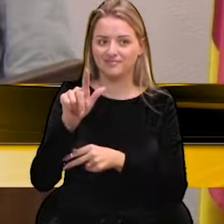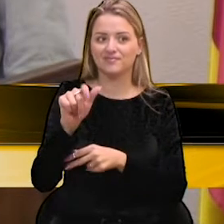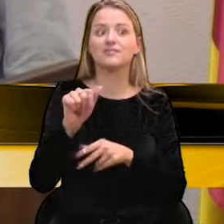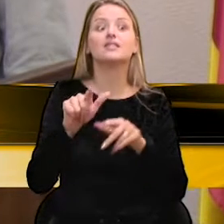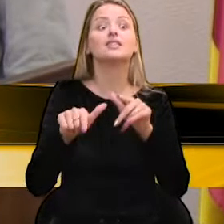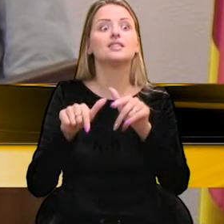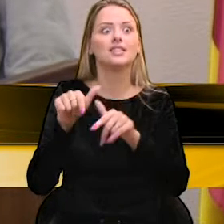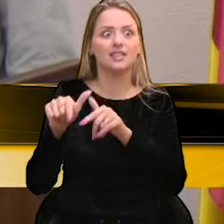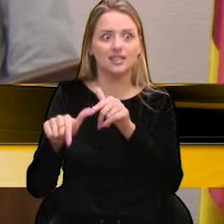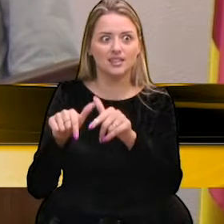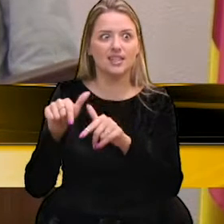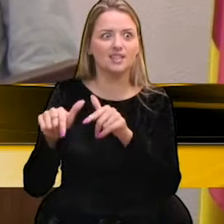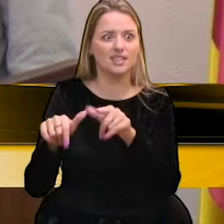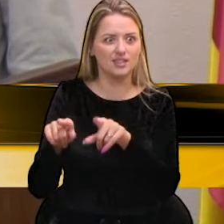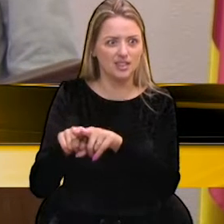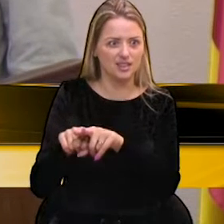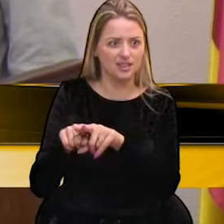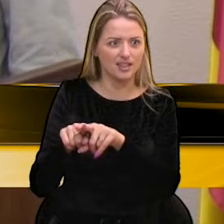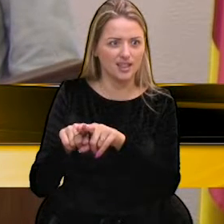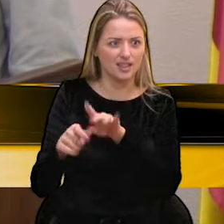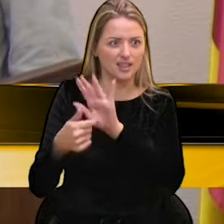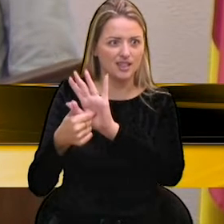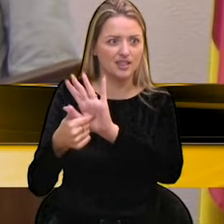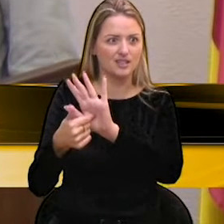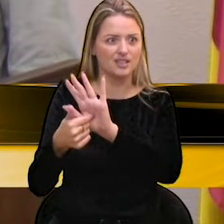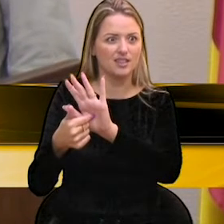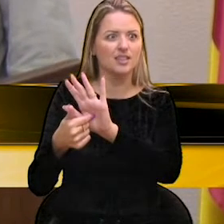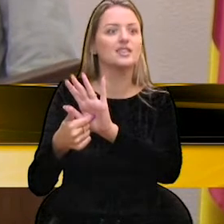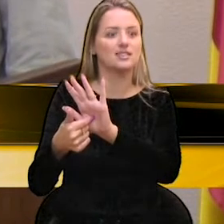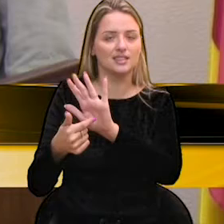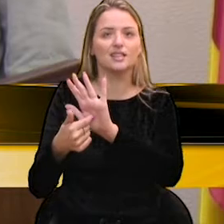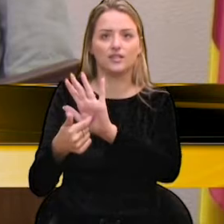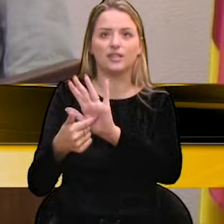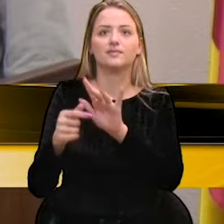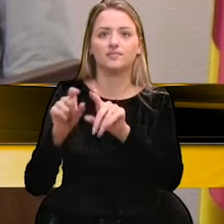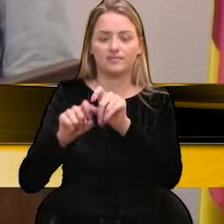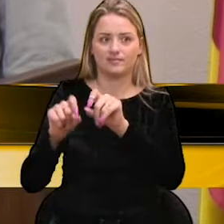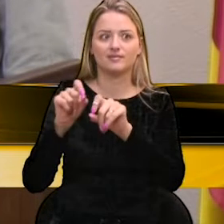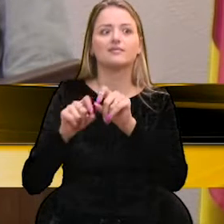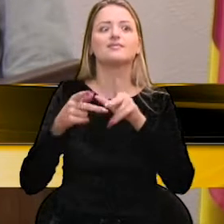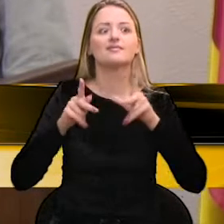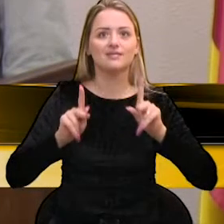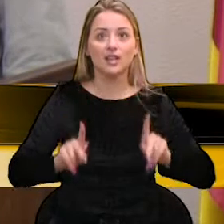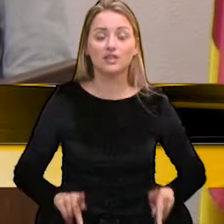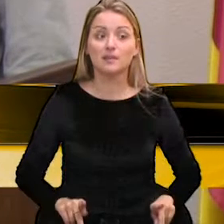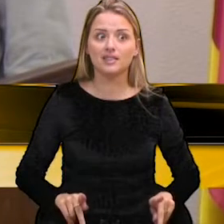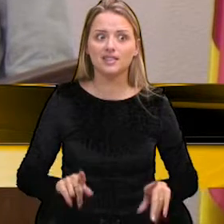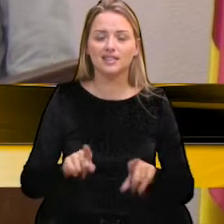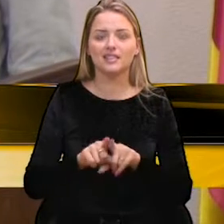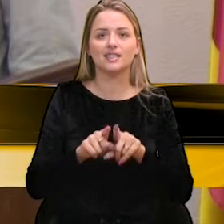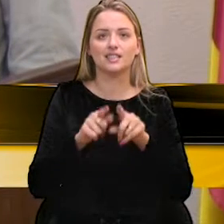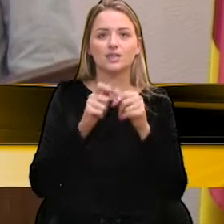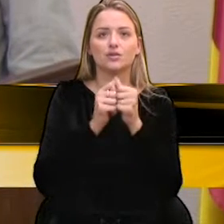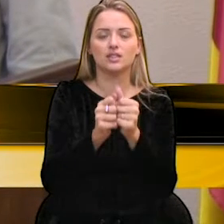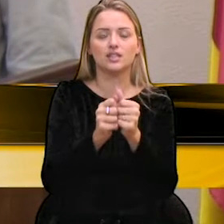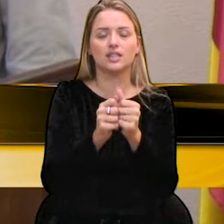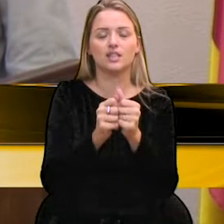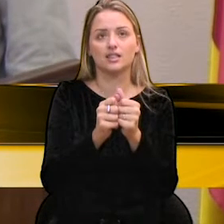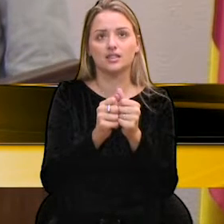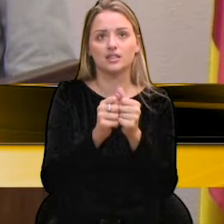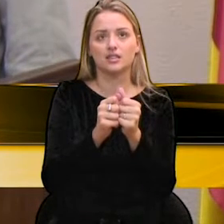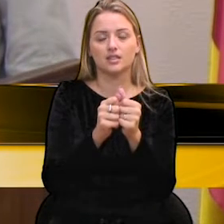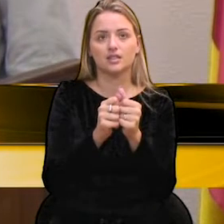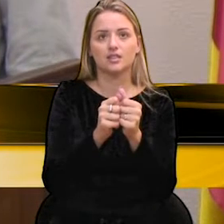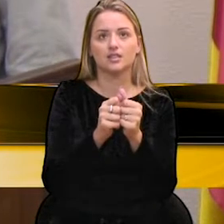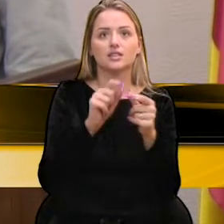trabalhando o dia todo lá, percebe que as pessoas, até para estudar, enfim, fazer